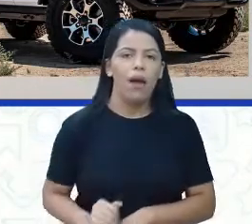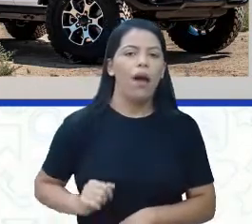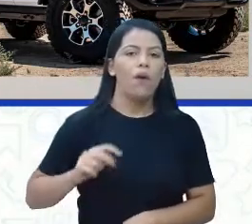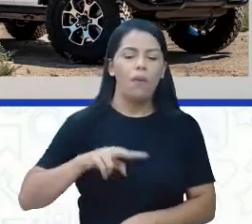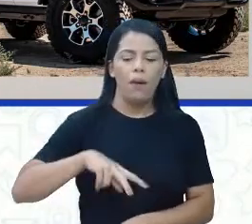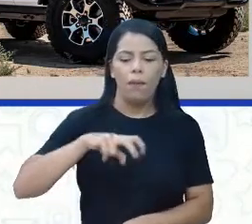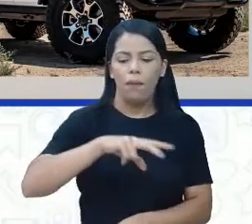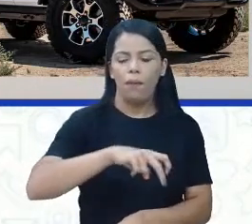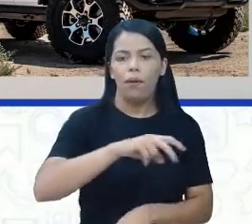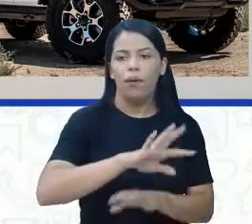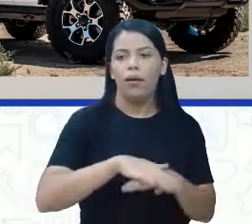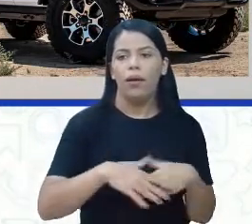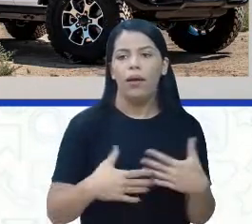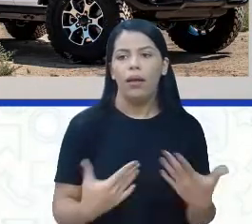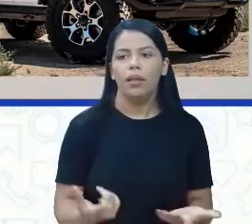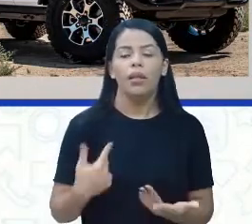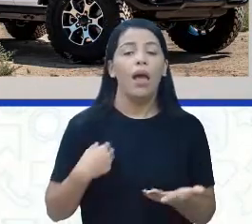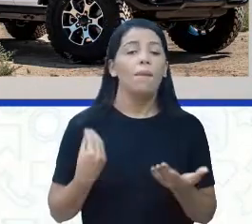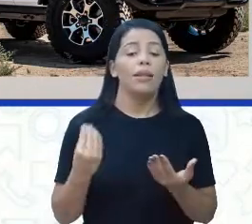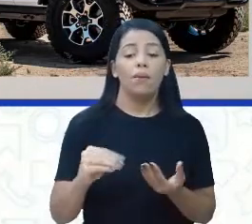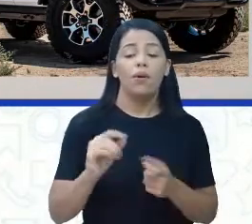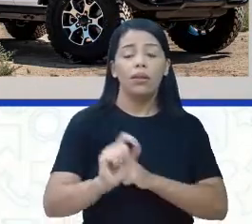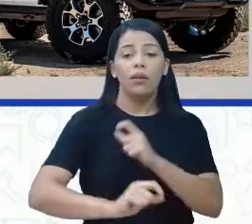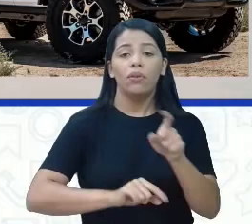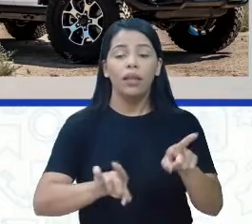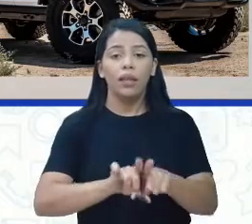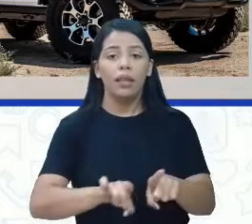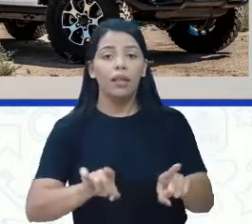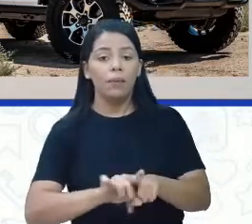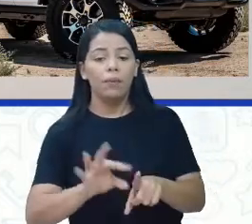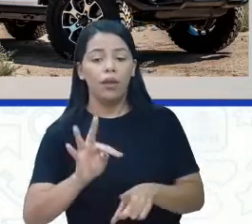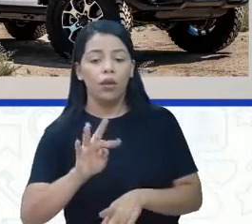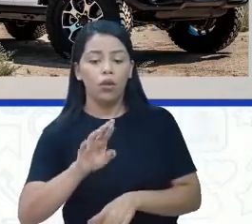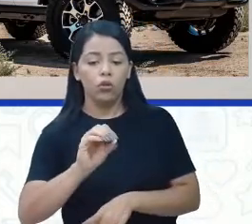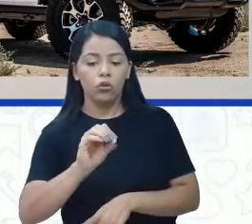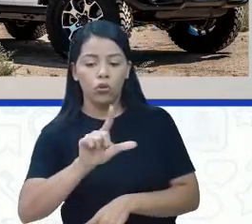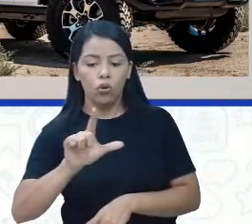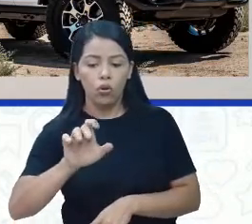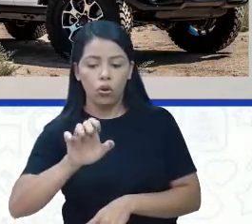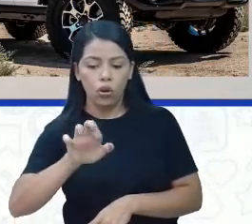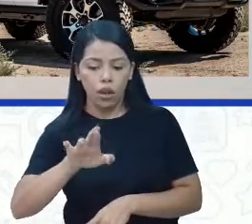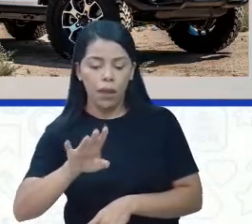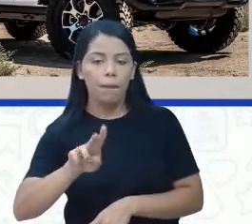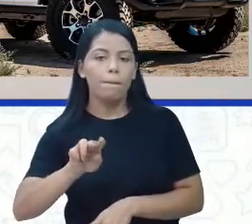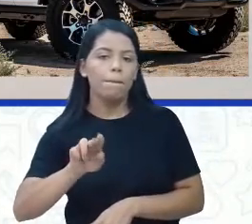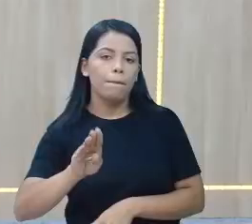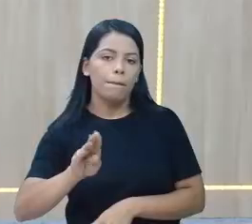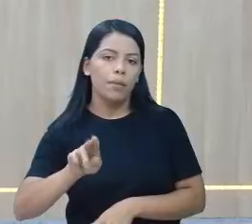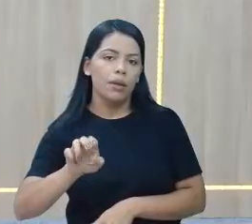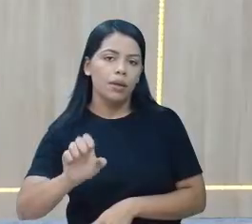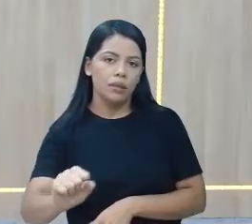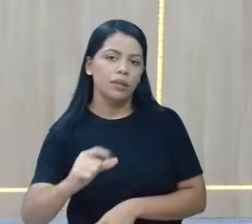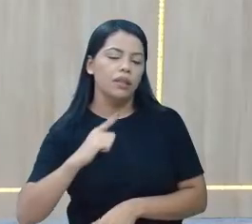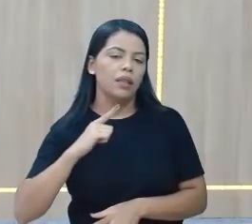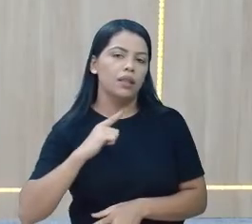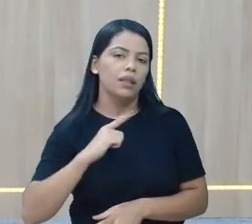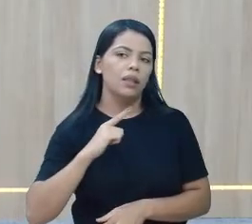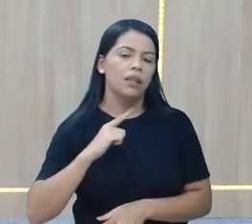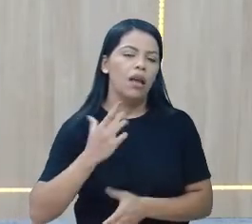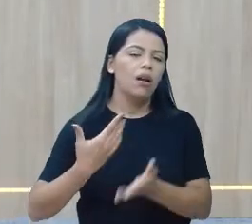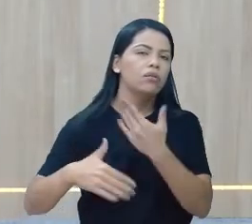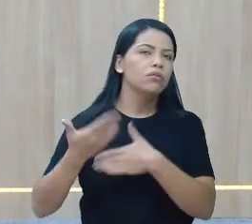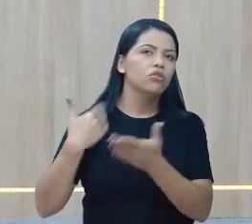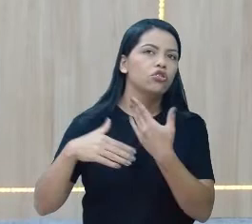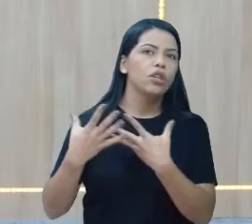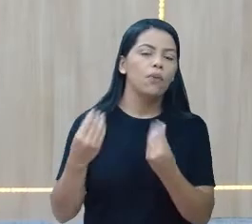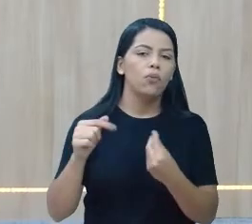um ônibus da CTU aí, um ônibus elétrico, um troller, rapaz, né? Também. Trolleybus. Tinha bastante aqui no nosso Recife, né? Era. Eu não sei